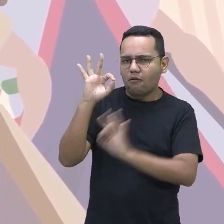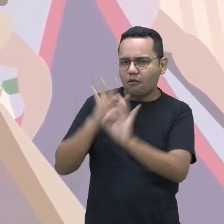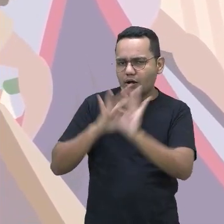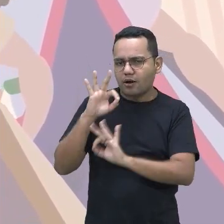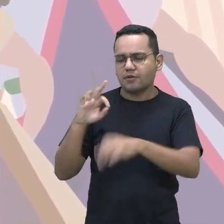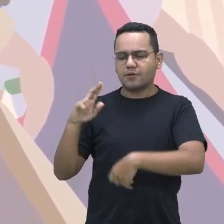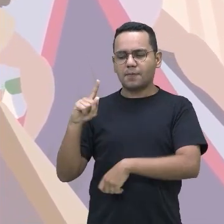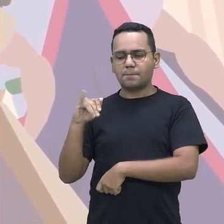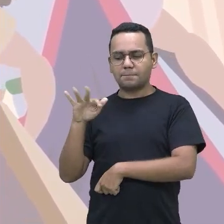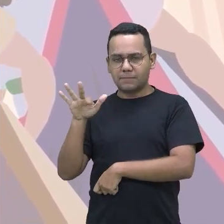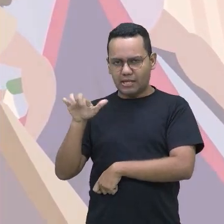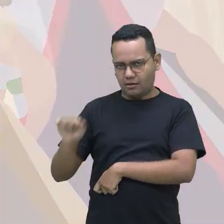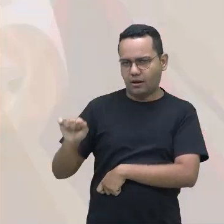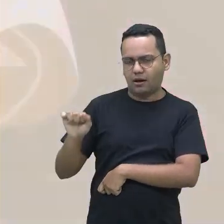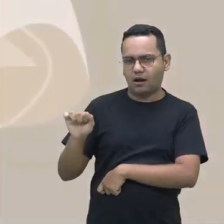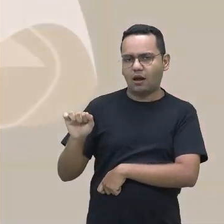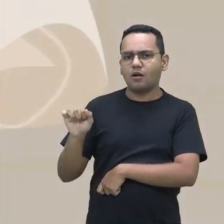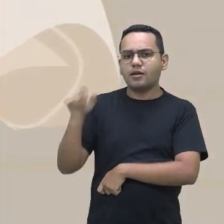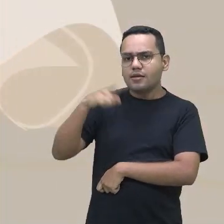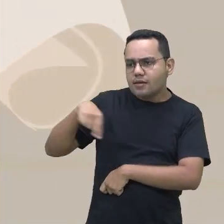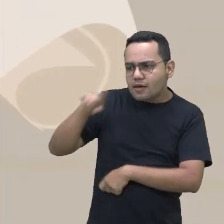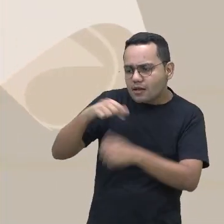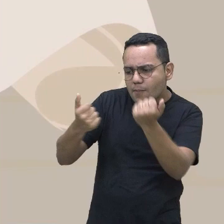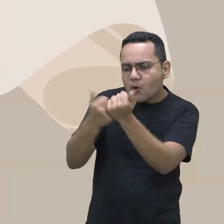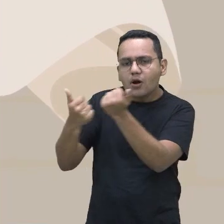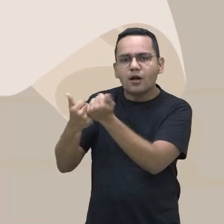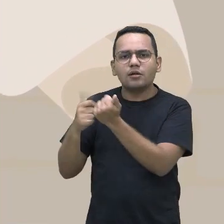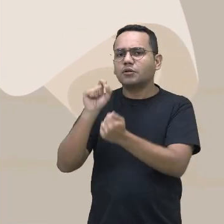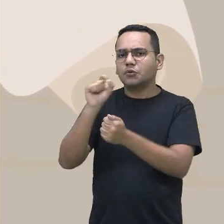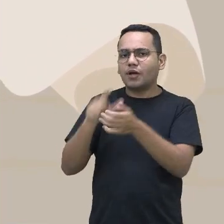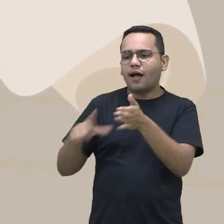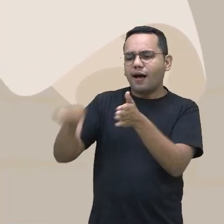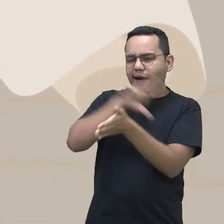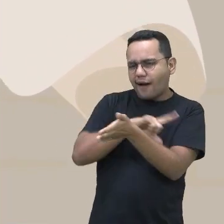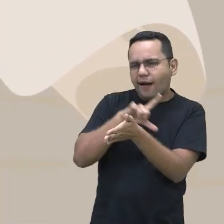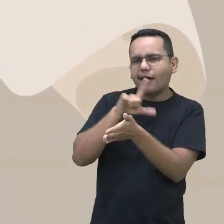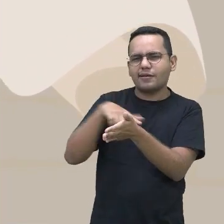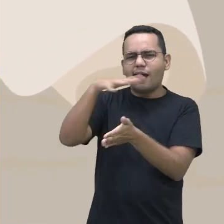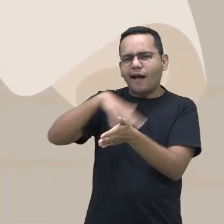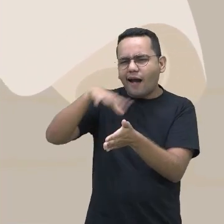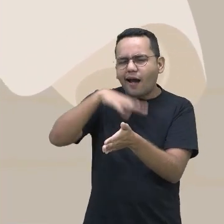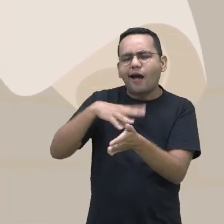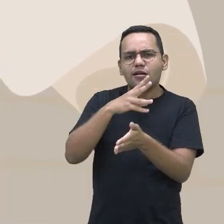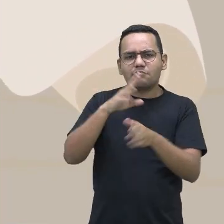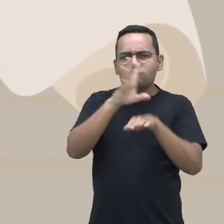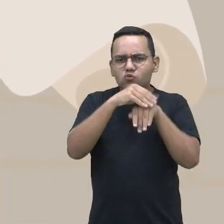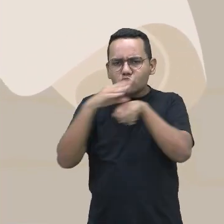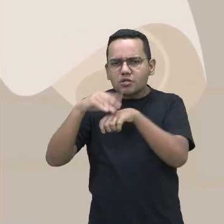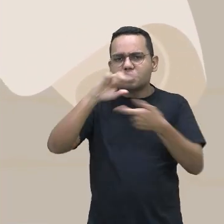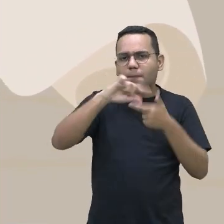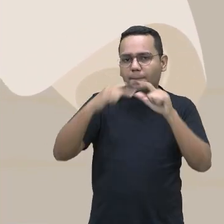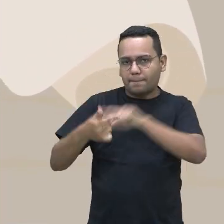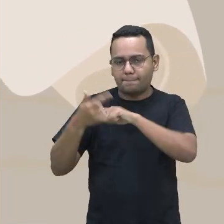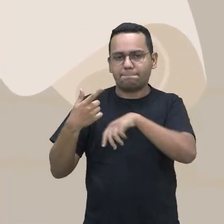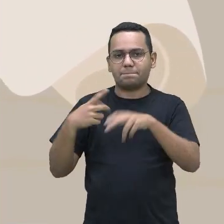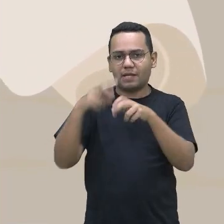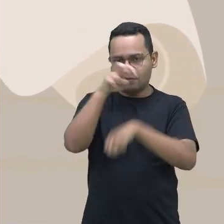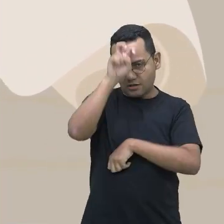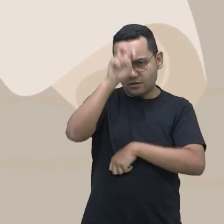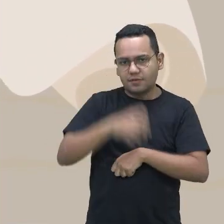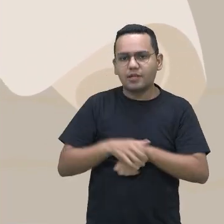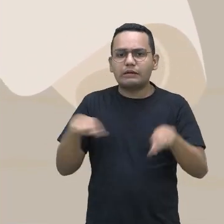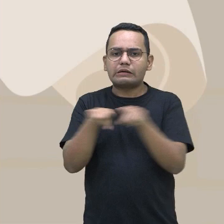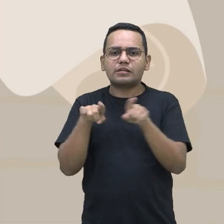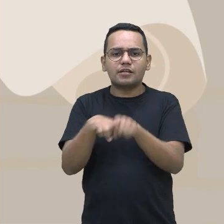seus discípulos tenham se baseado nos conhecimentos geométricos dos egípcios e em mosaicos que eram vistos com frequência